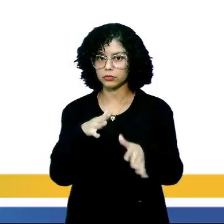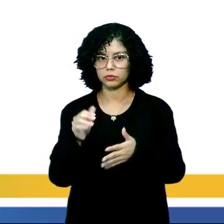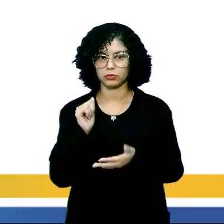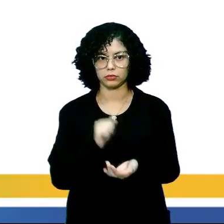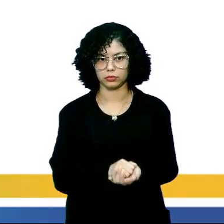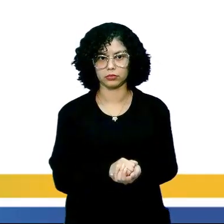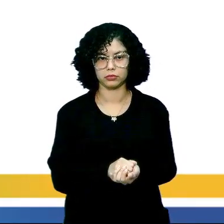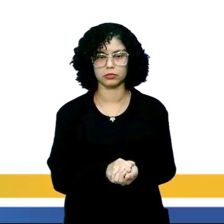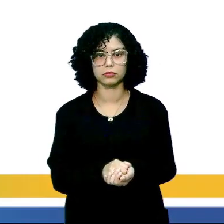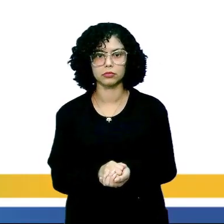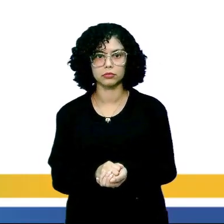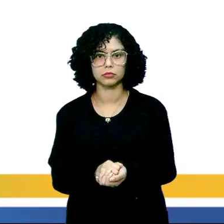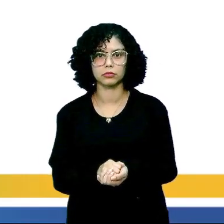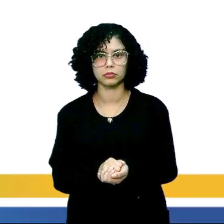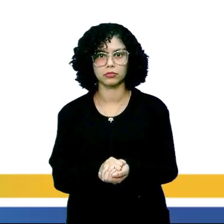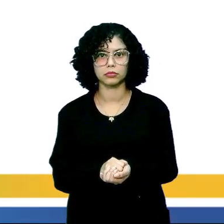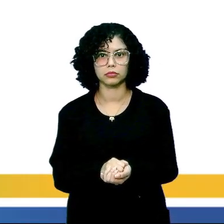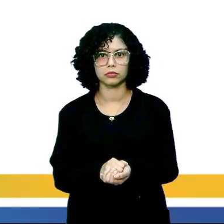acontecer.